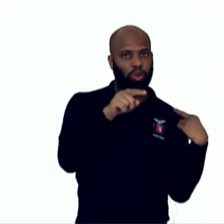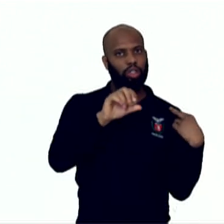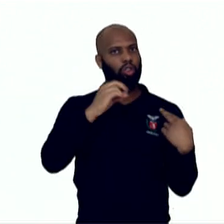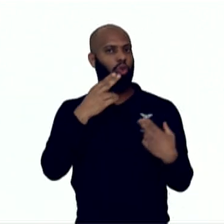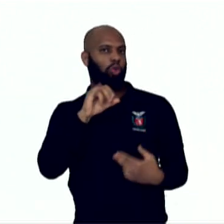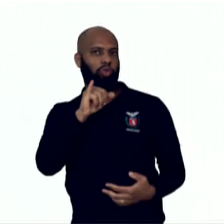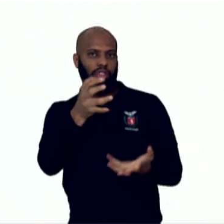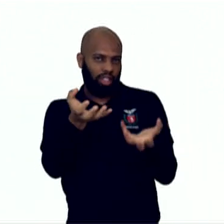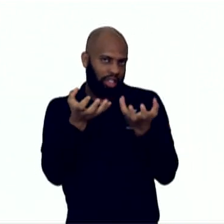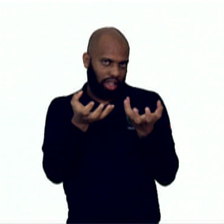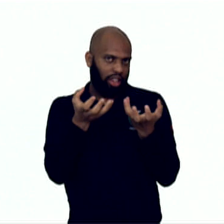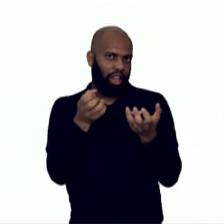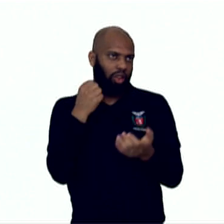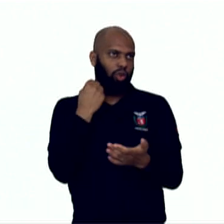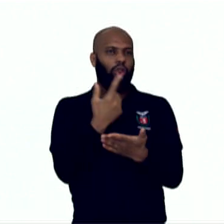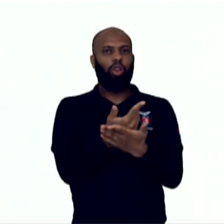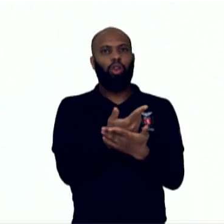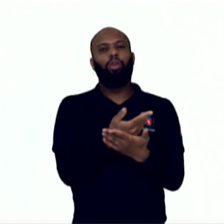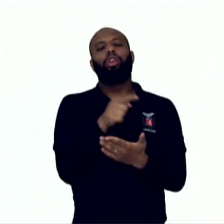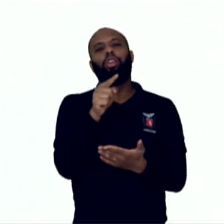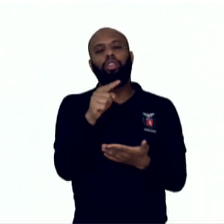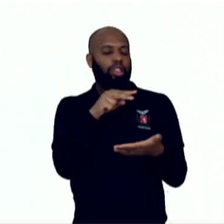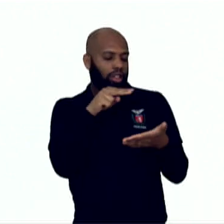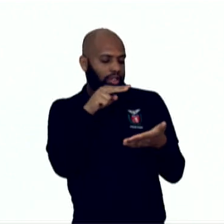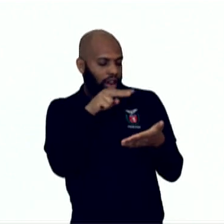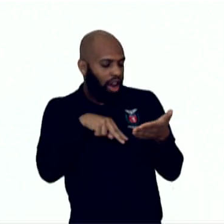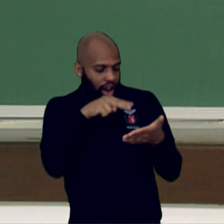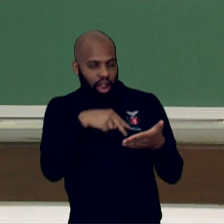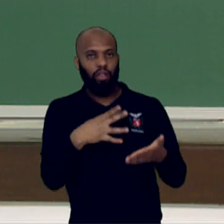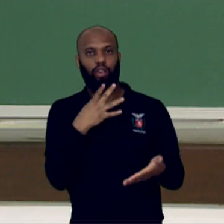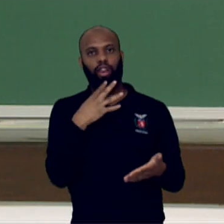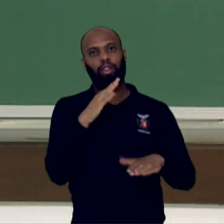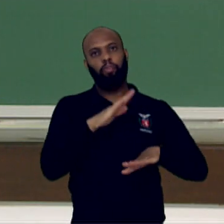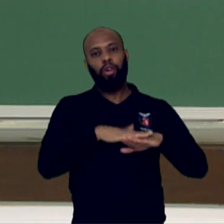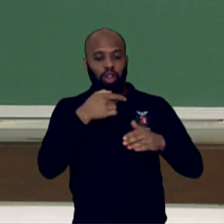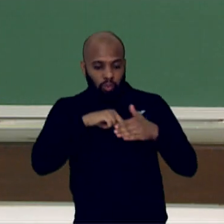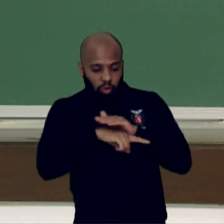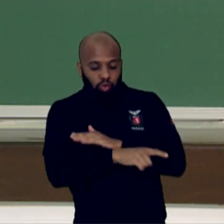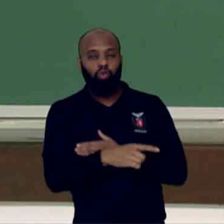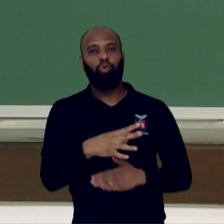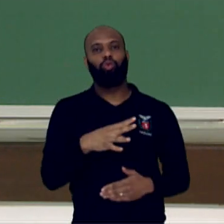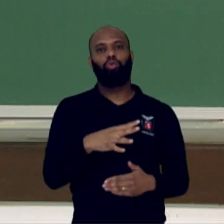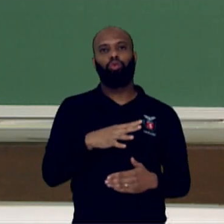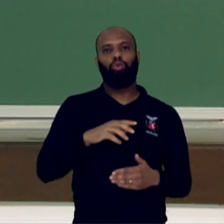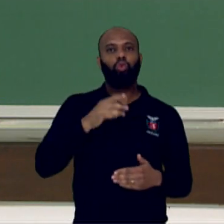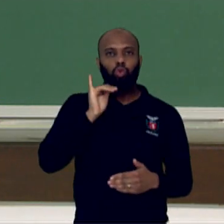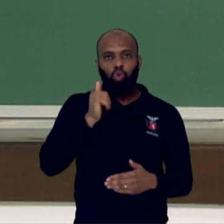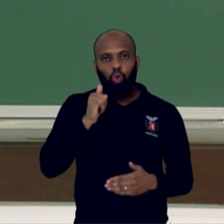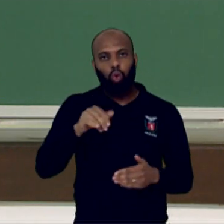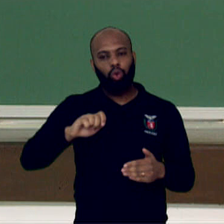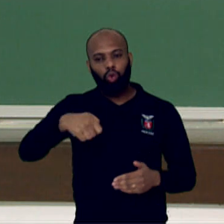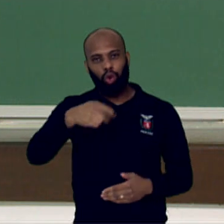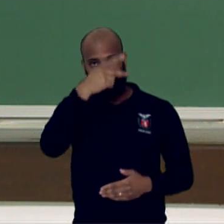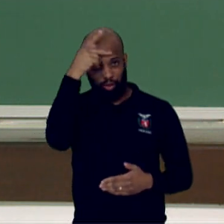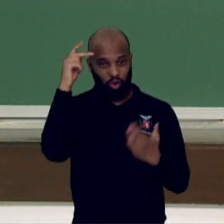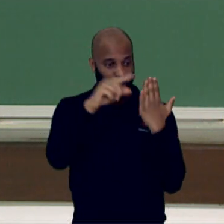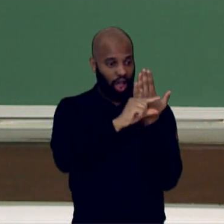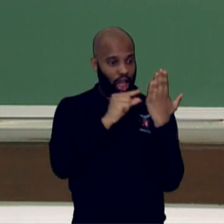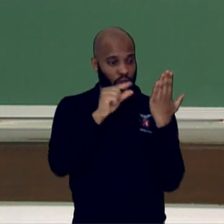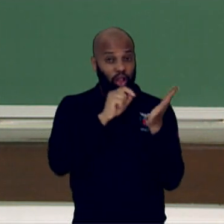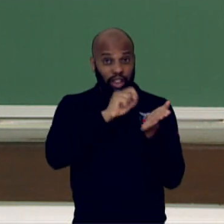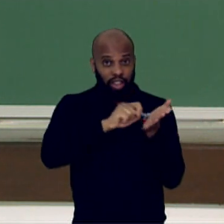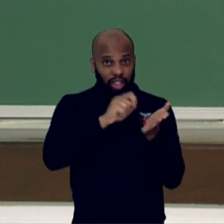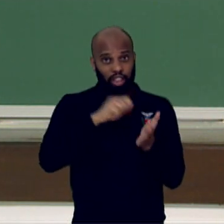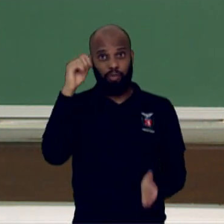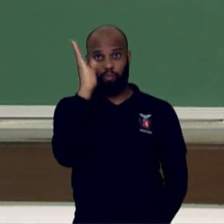é responsável, comprar para conhecer um pouco mais os contos desses escritores brasileiros. E também trouxe o